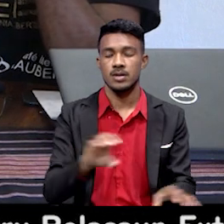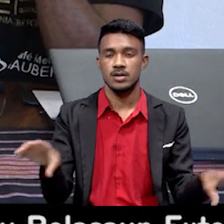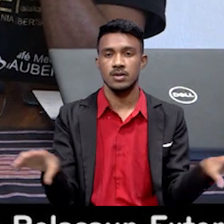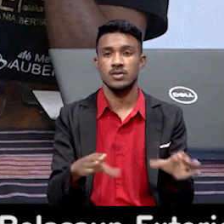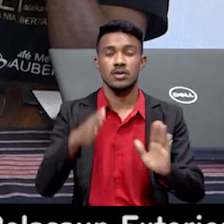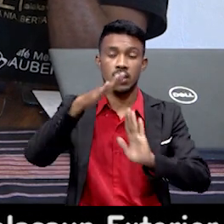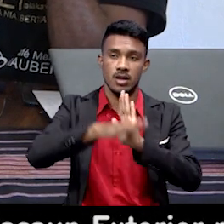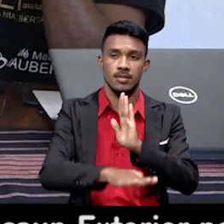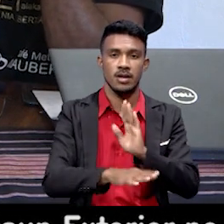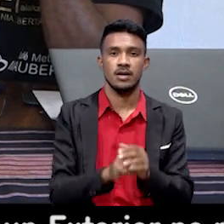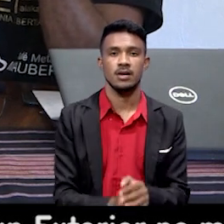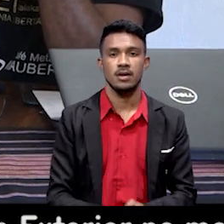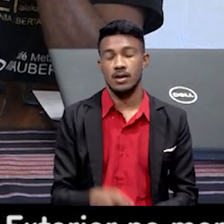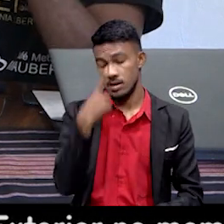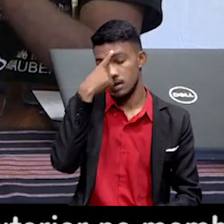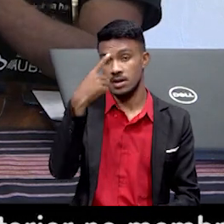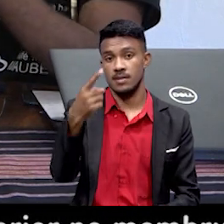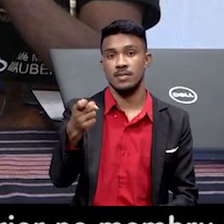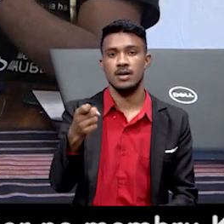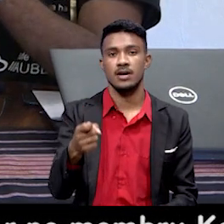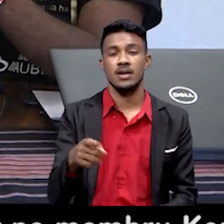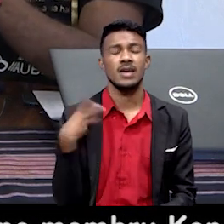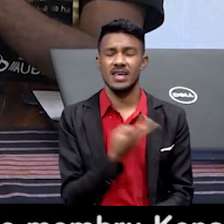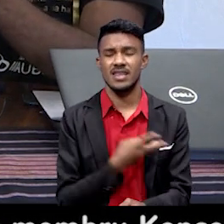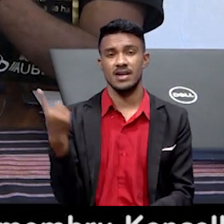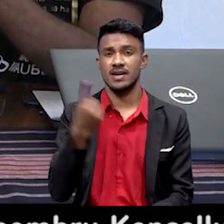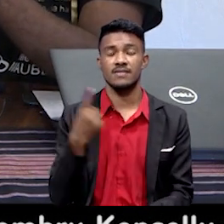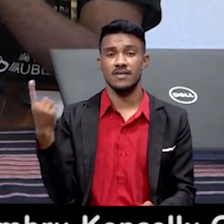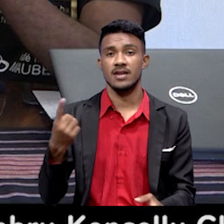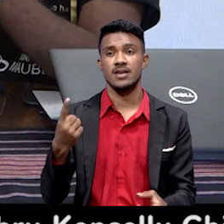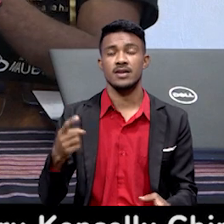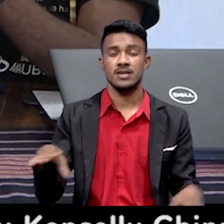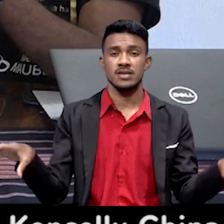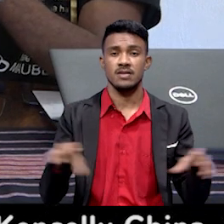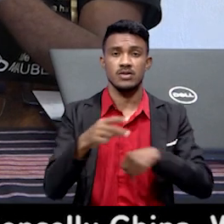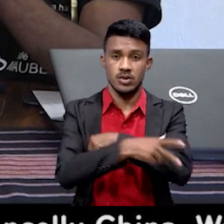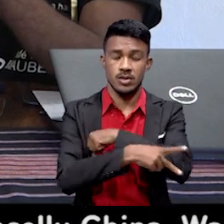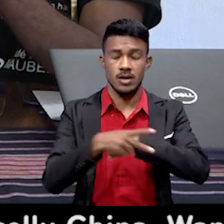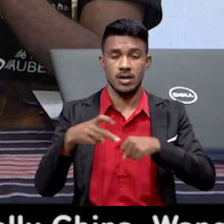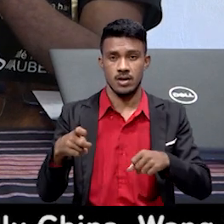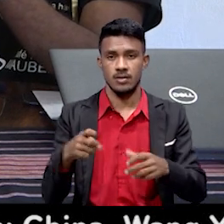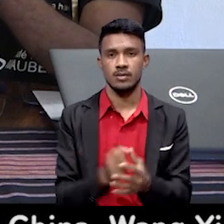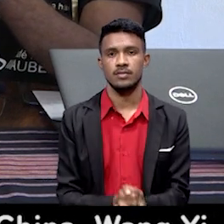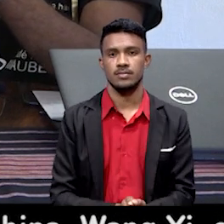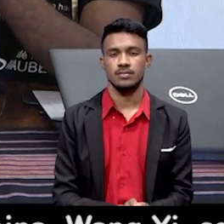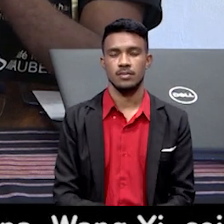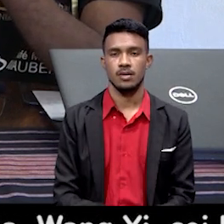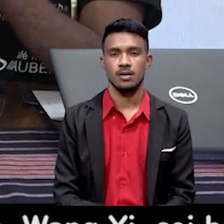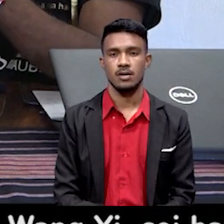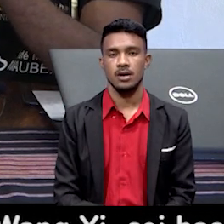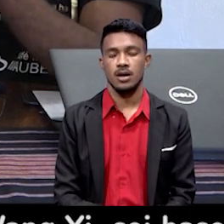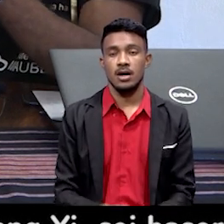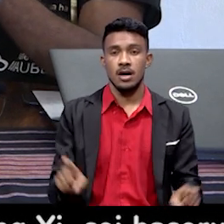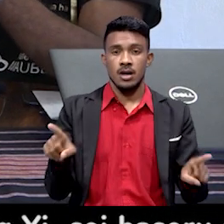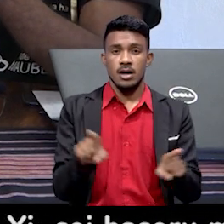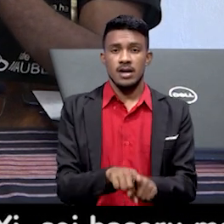eliminatia taba taba taba seita mante pensan vitalisa mesan vitalisa ne nudar